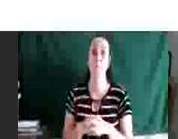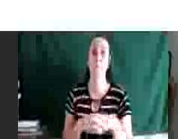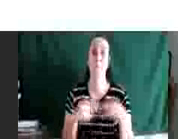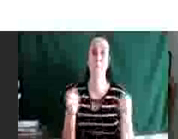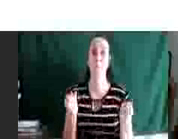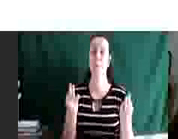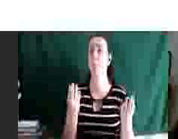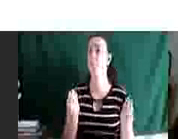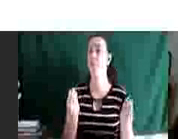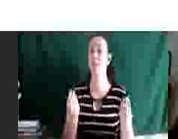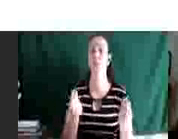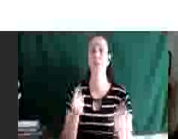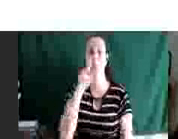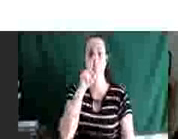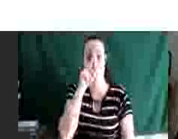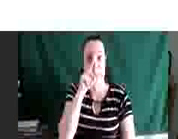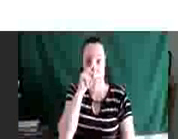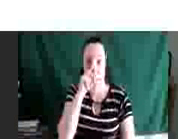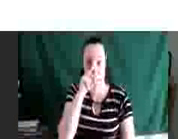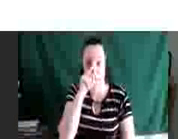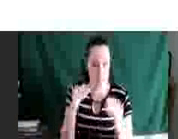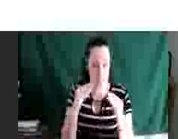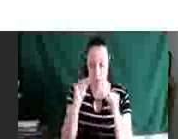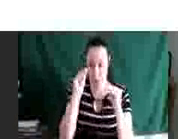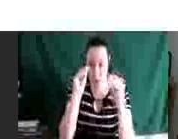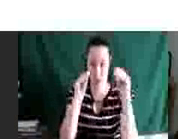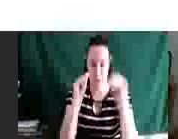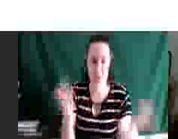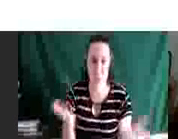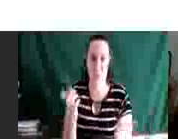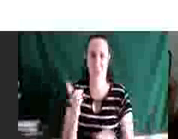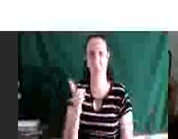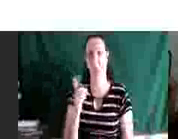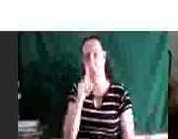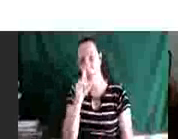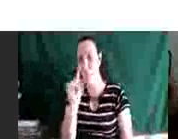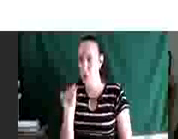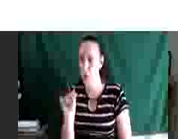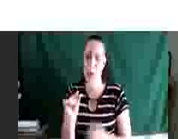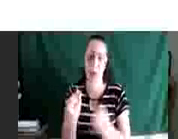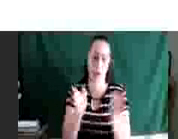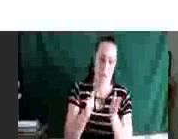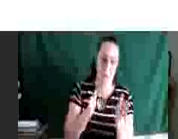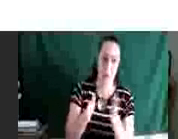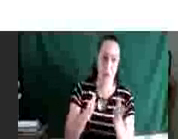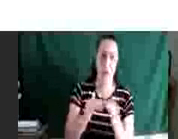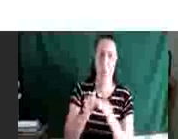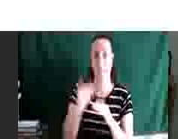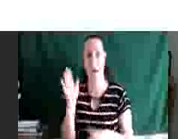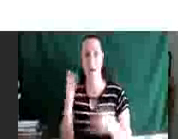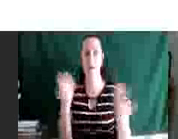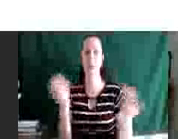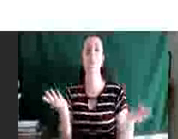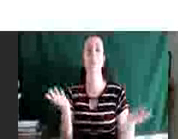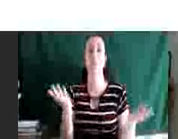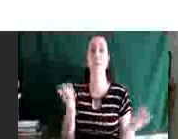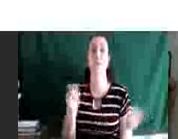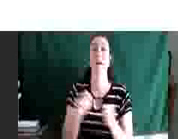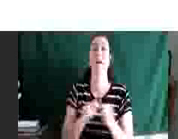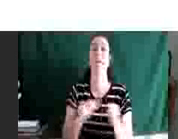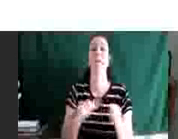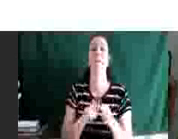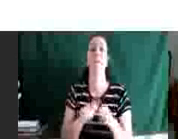executar, verificar se algum funcionário um dia venha ficar mal intencionado, ele consiga vazar esses dados, brechas no sistema